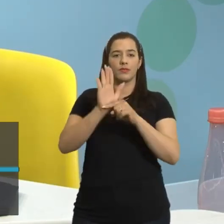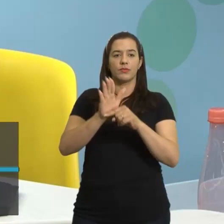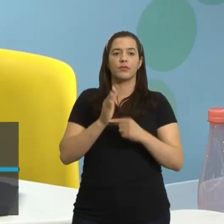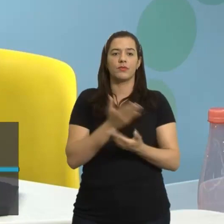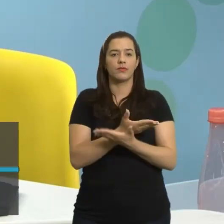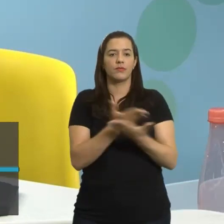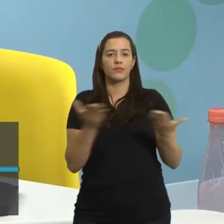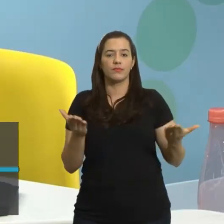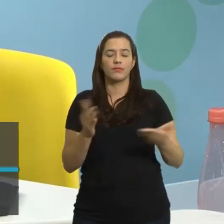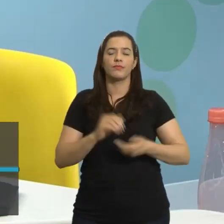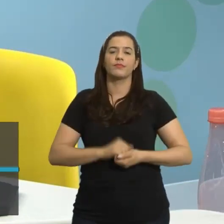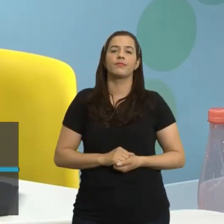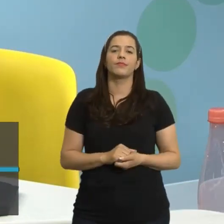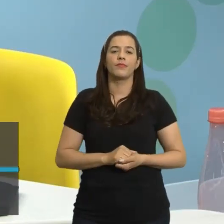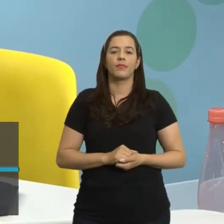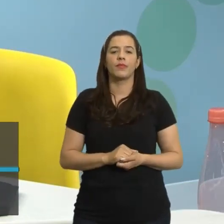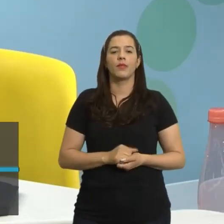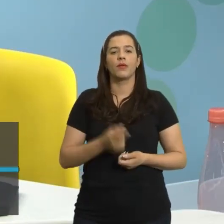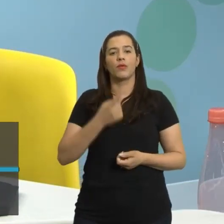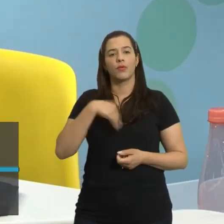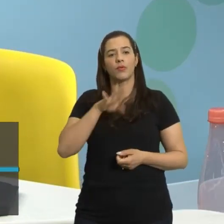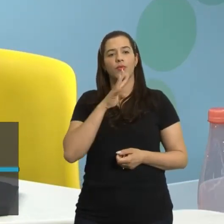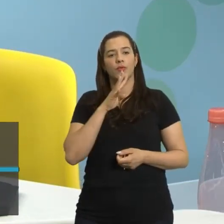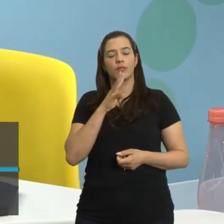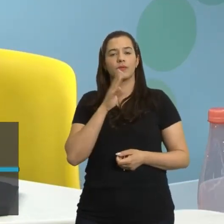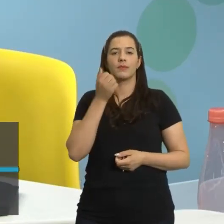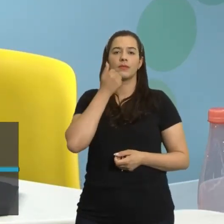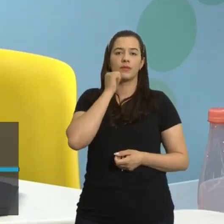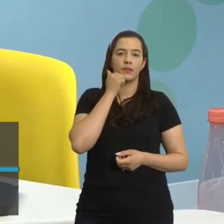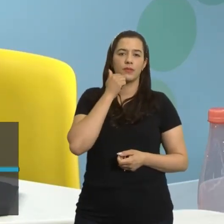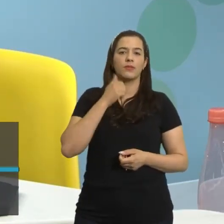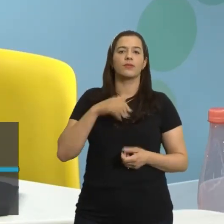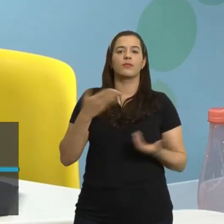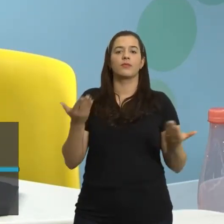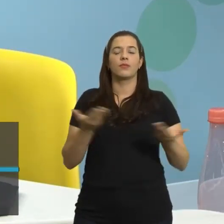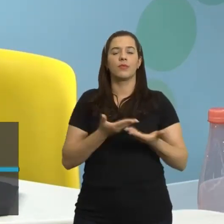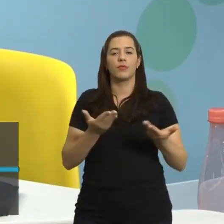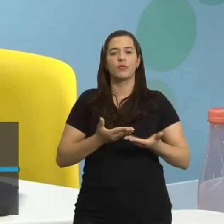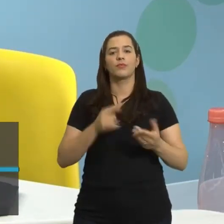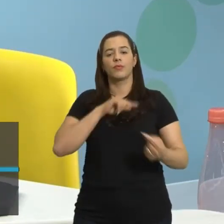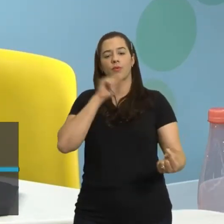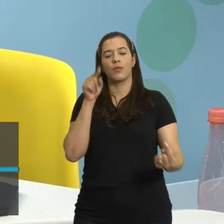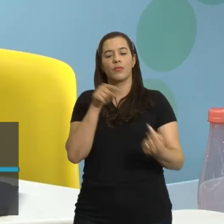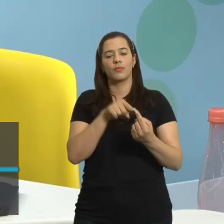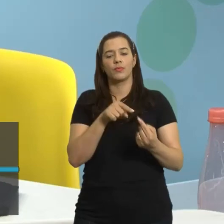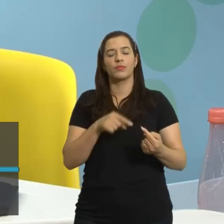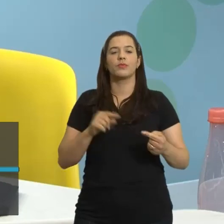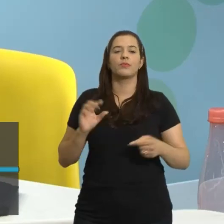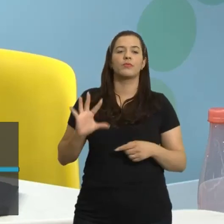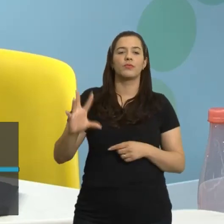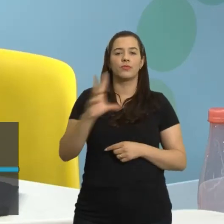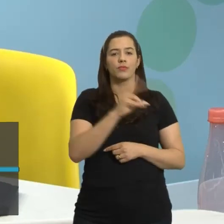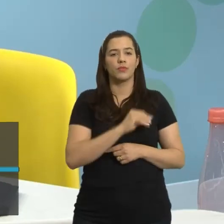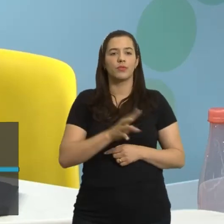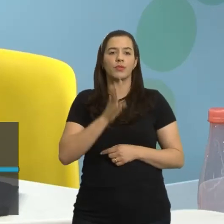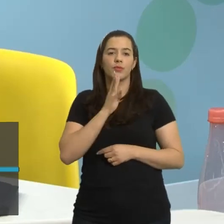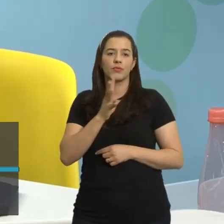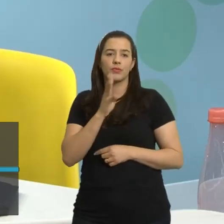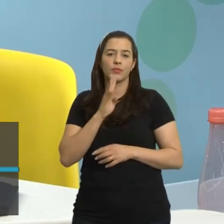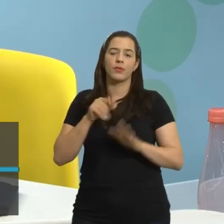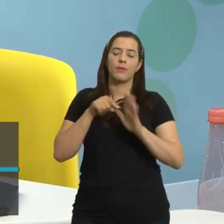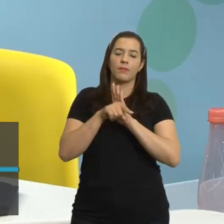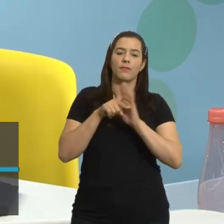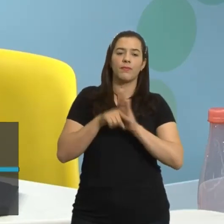com o conhecimento científico, ter contribuído com o objetivo de construção do conhecimento